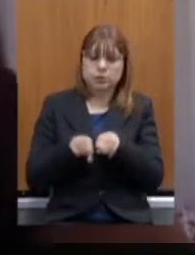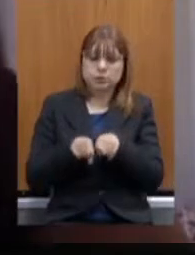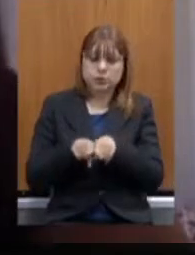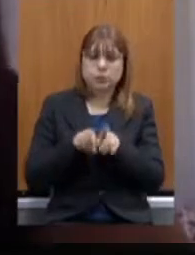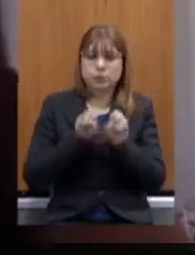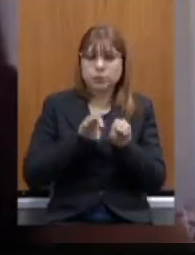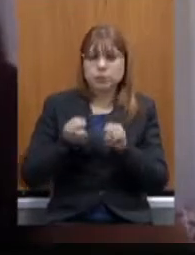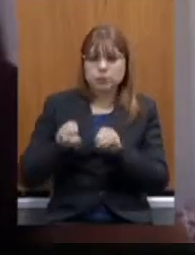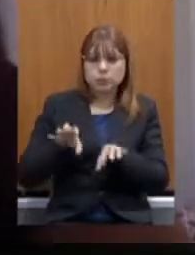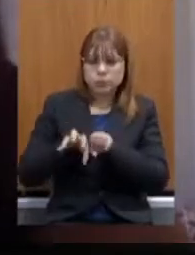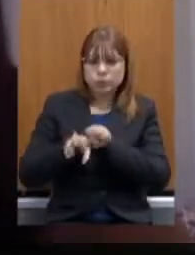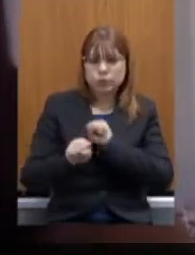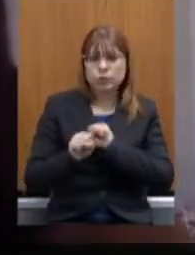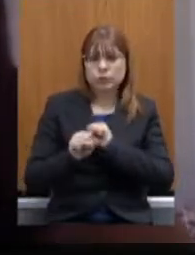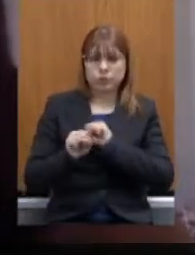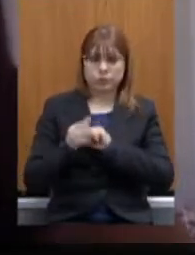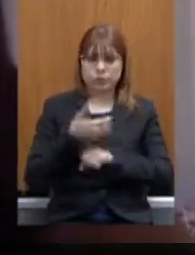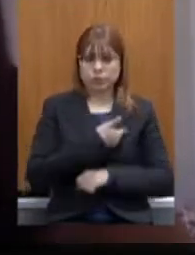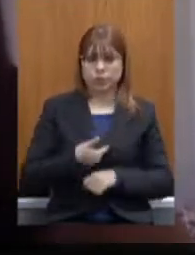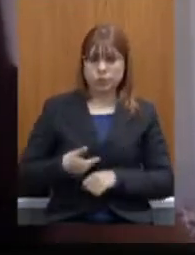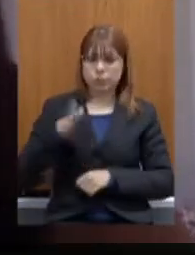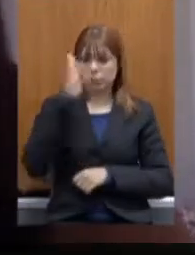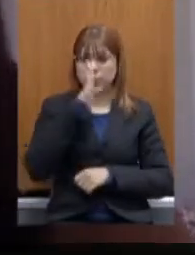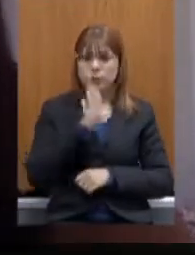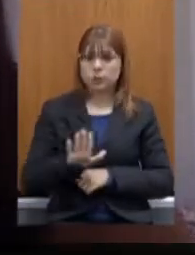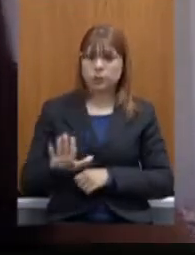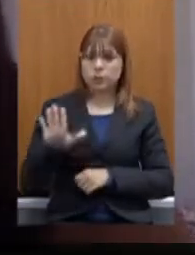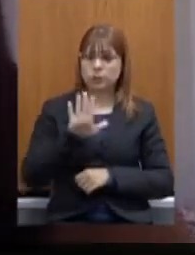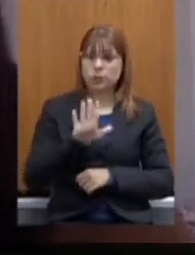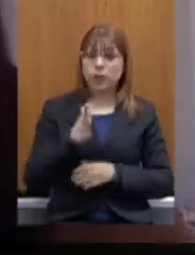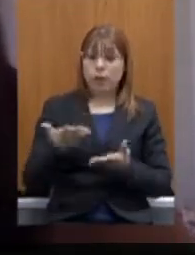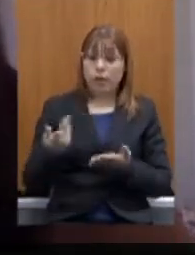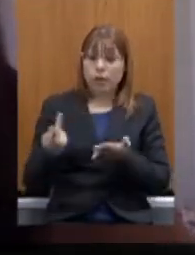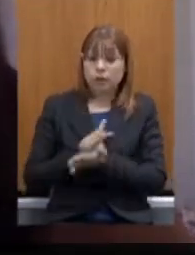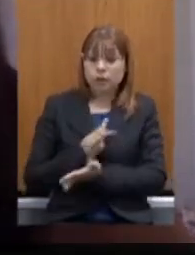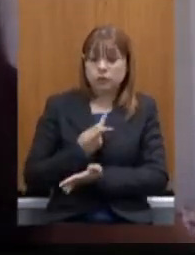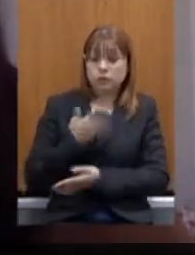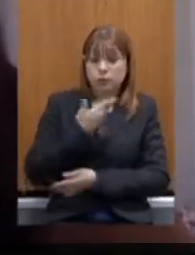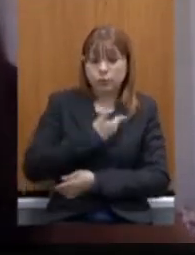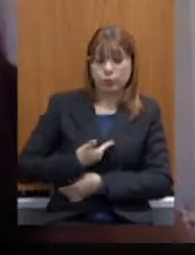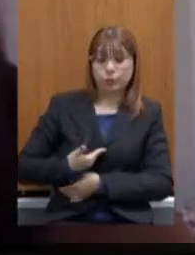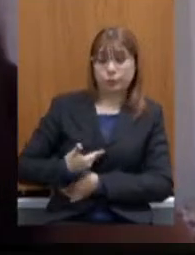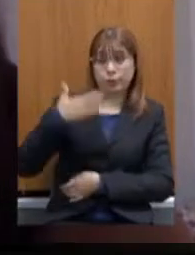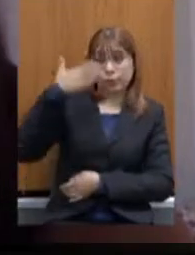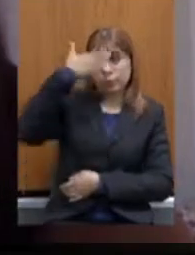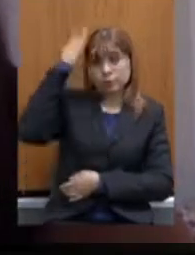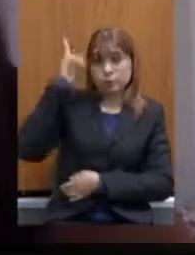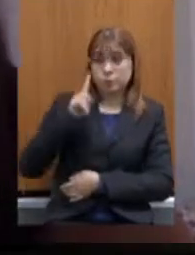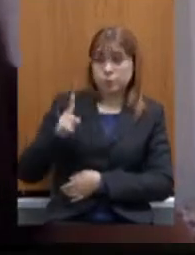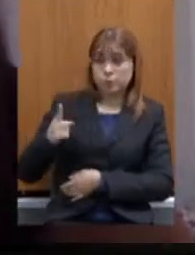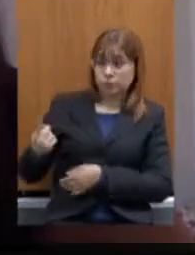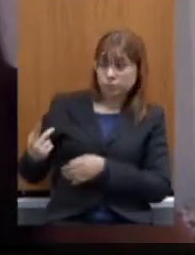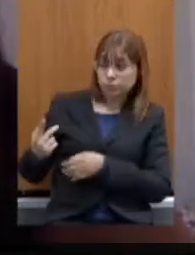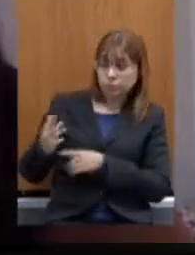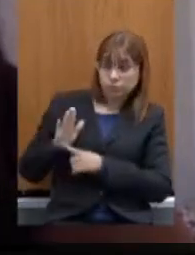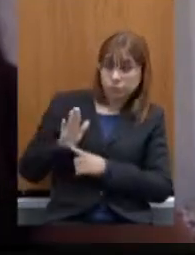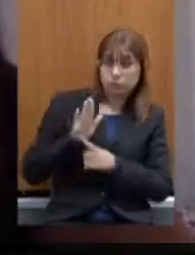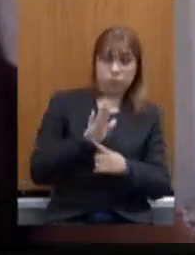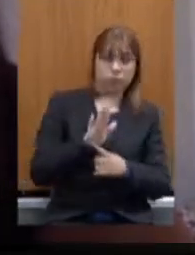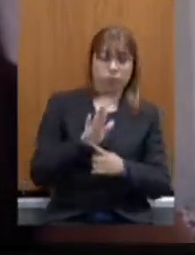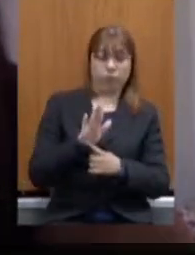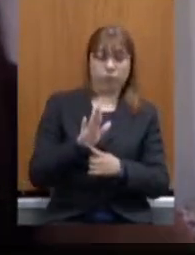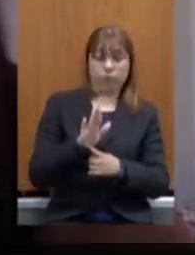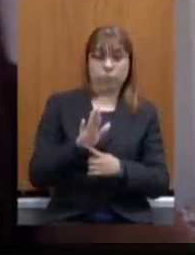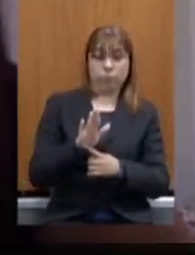a gente tem né para como proposta do governo zema uma reforma e faz